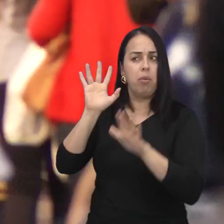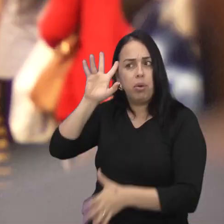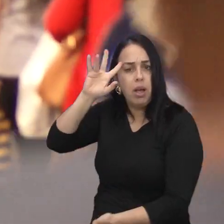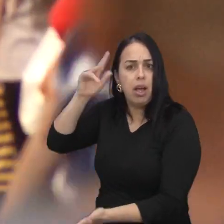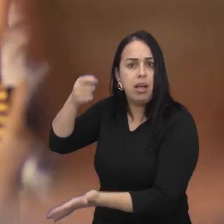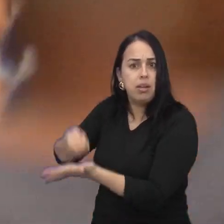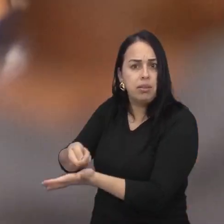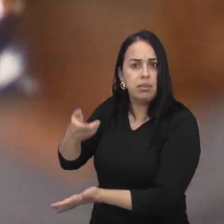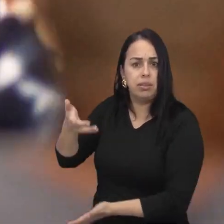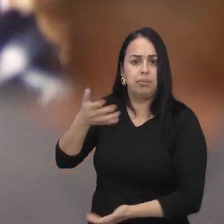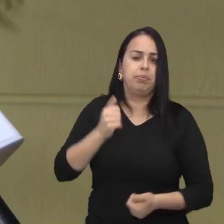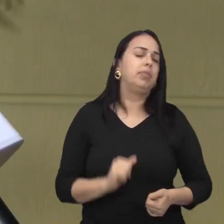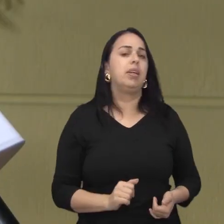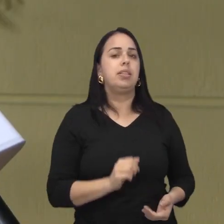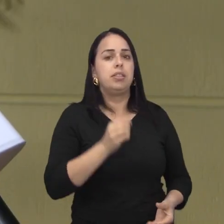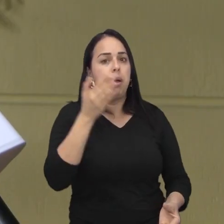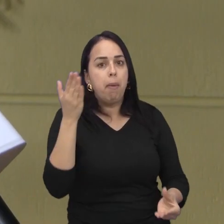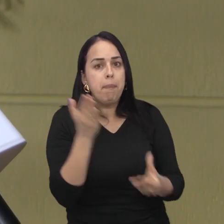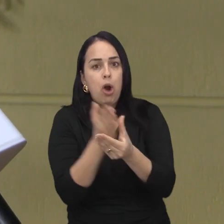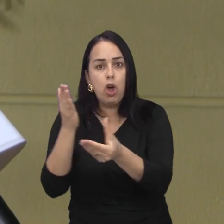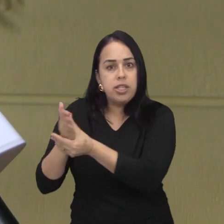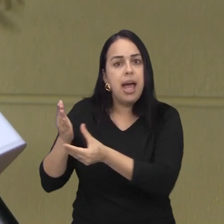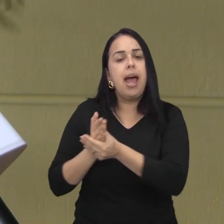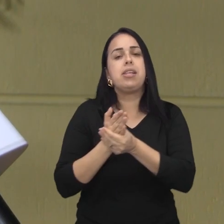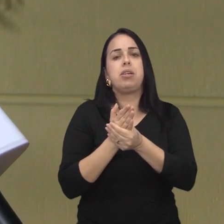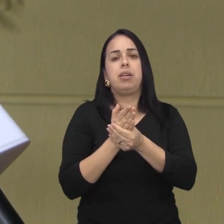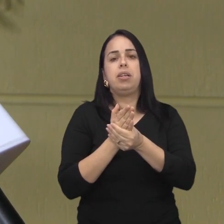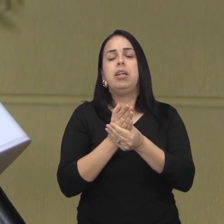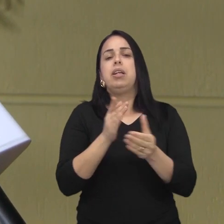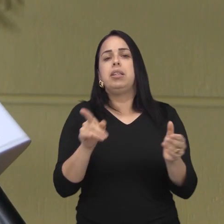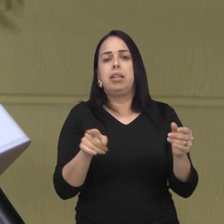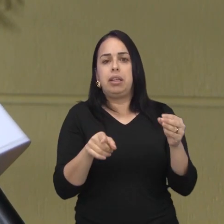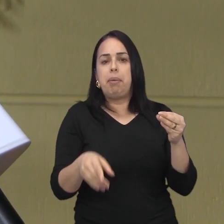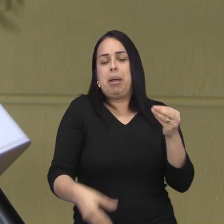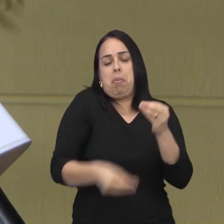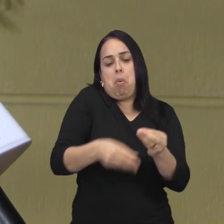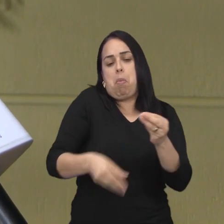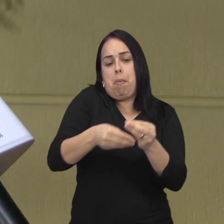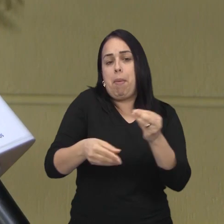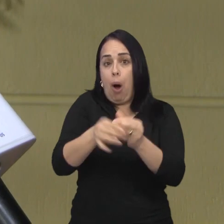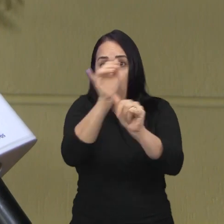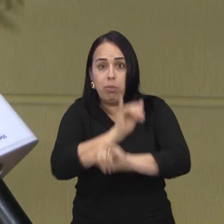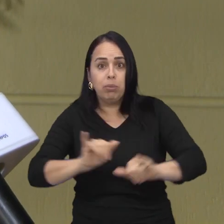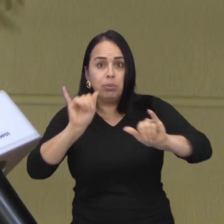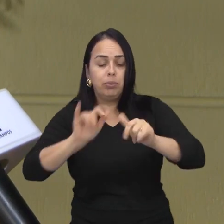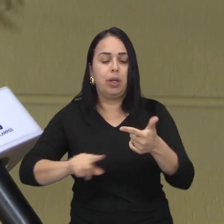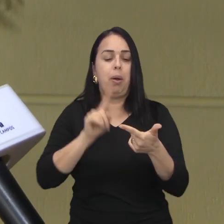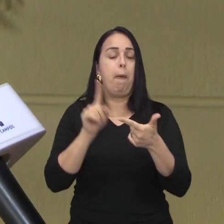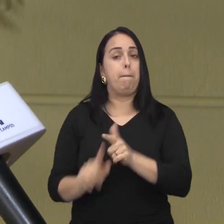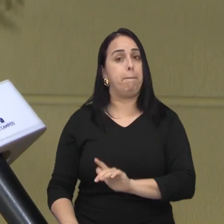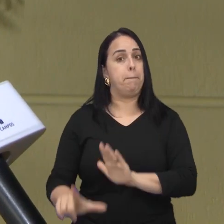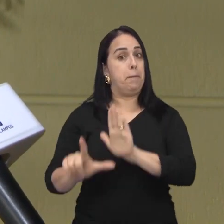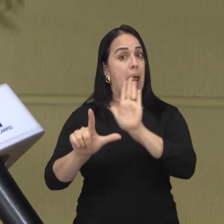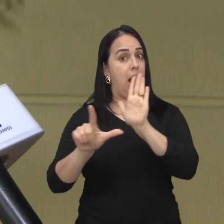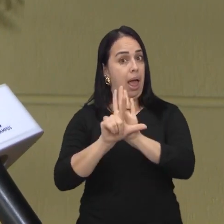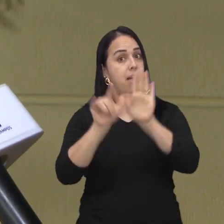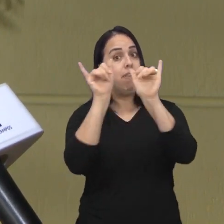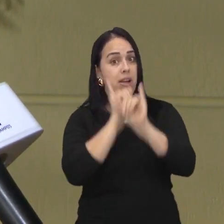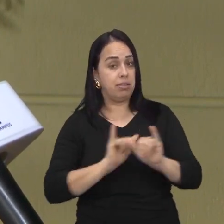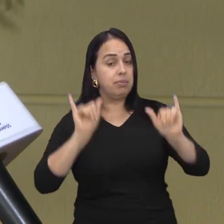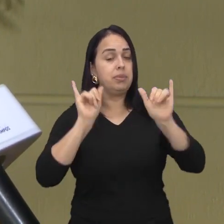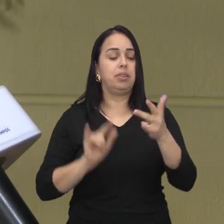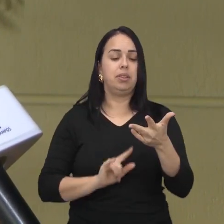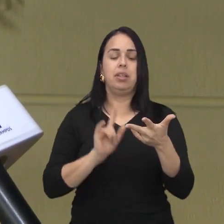as decisões da cidade. Se eu tiver processo, todos os atos do processo eles vão ser publicáveis. Se eu tiver uma